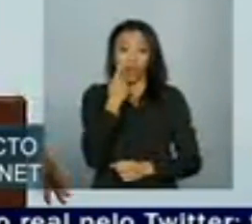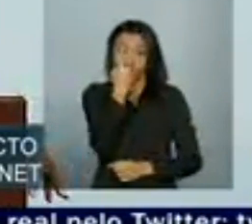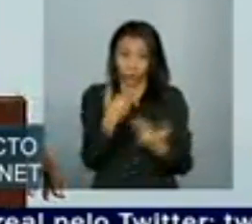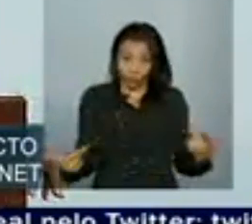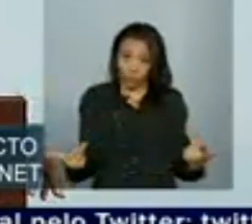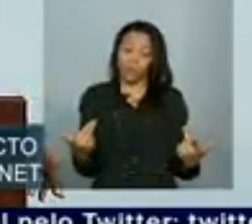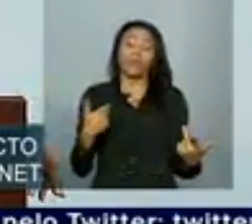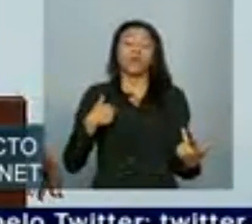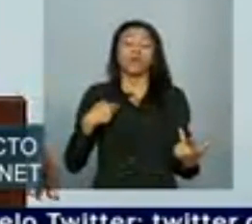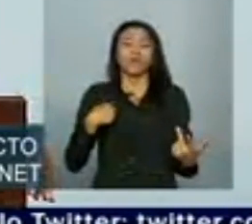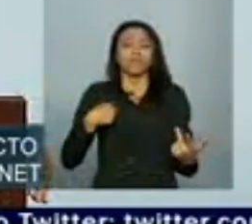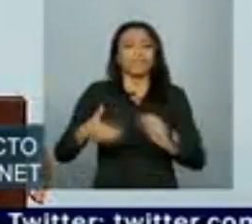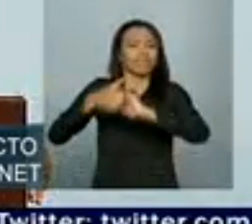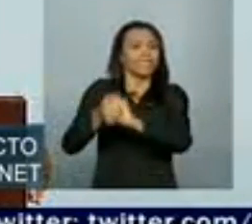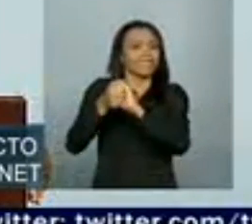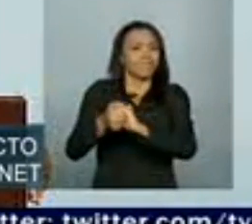em especial